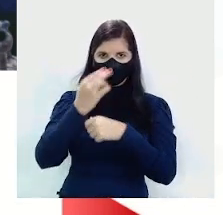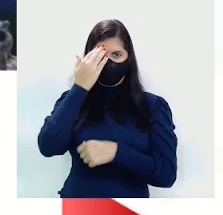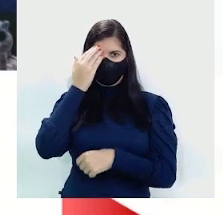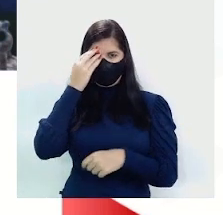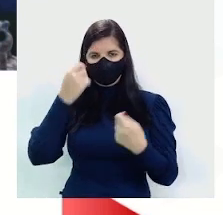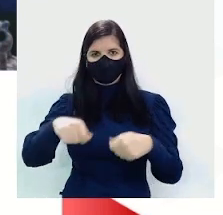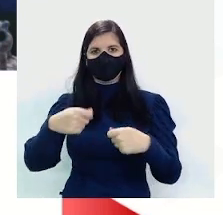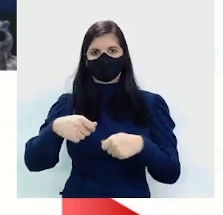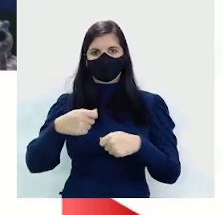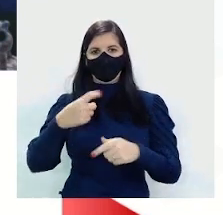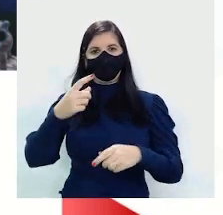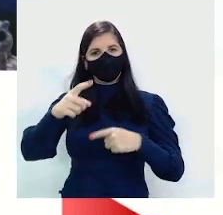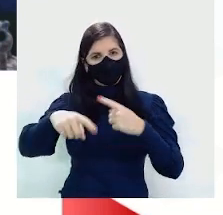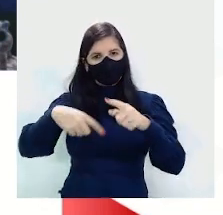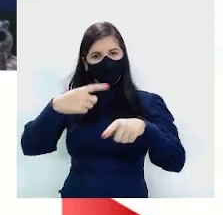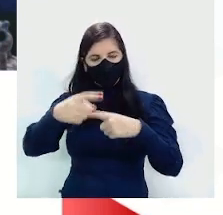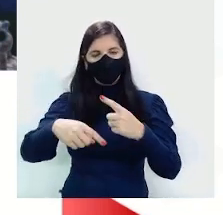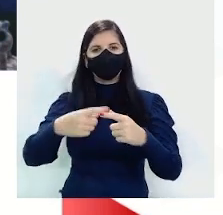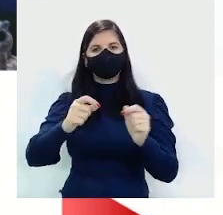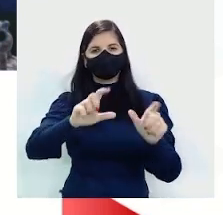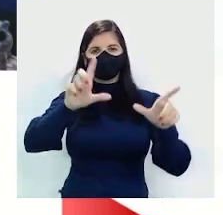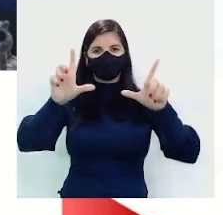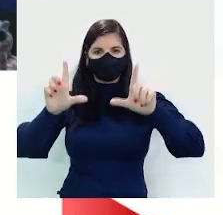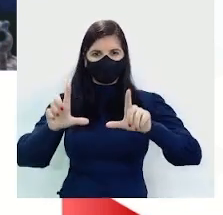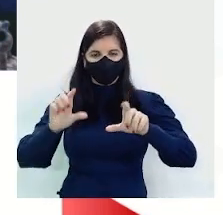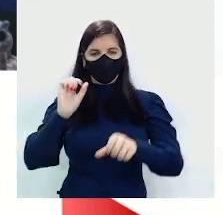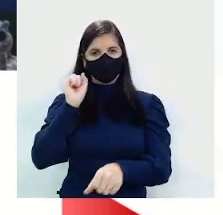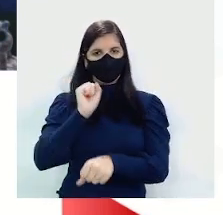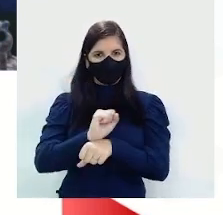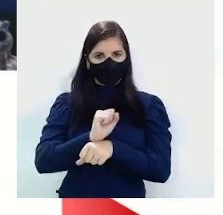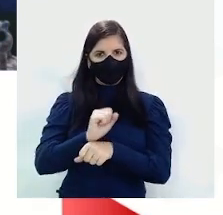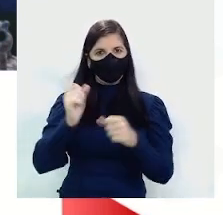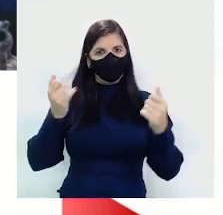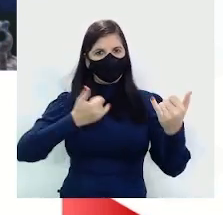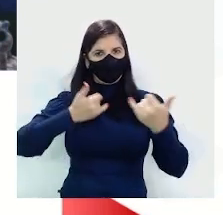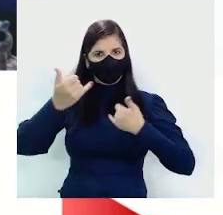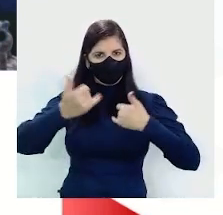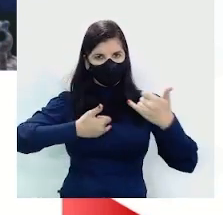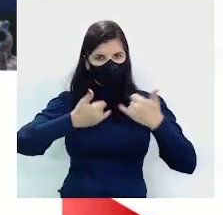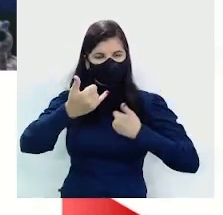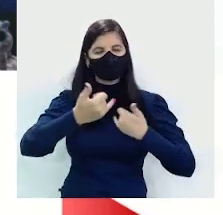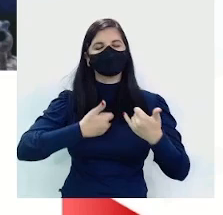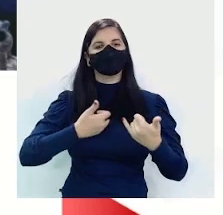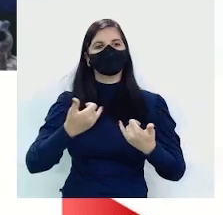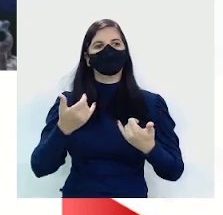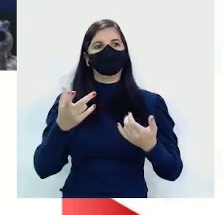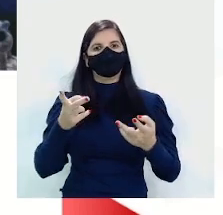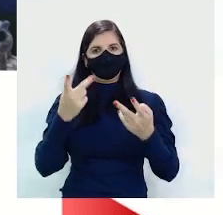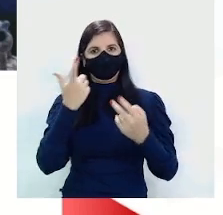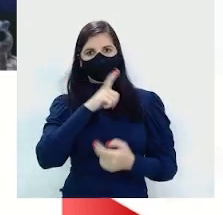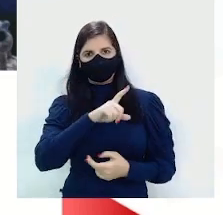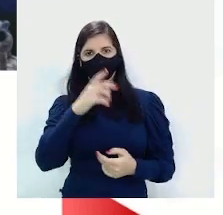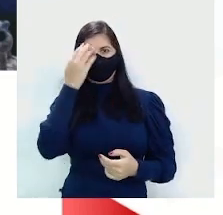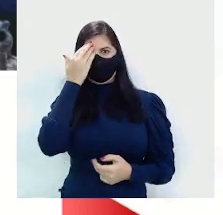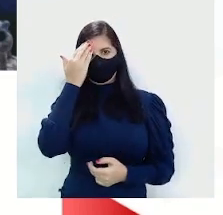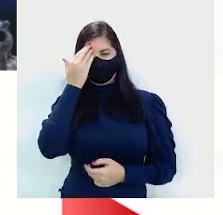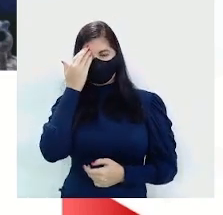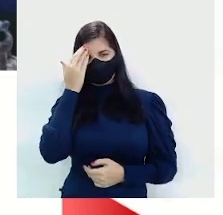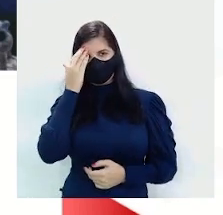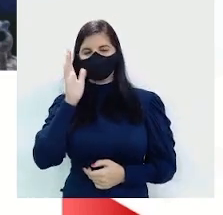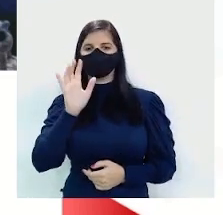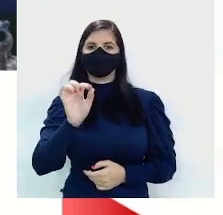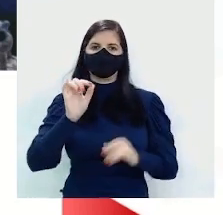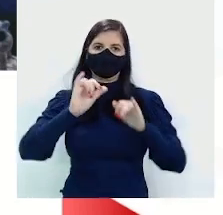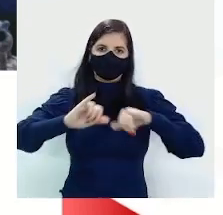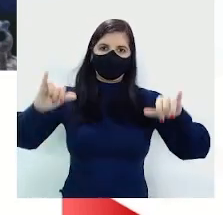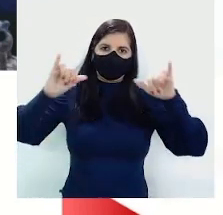depois dar uma pausa e olhar direitinho na tela, né, um pouco das informações que tem aí na tela, você vai observar que